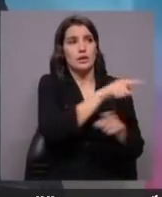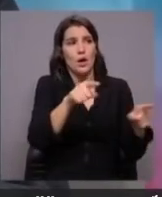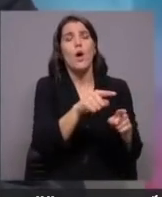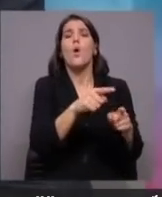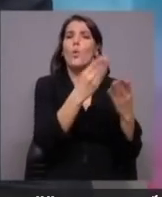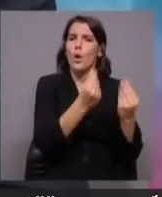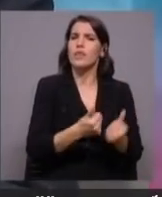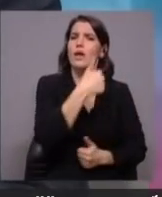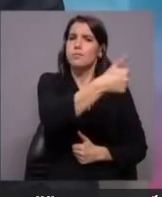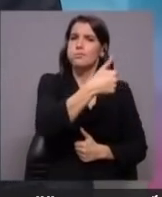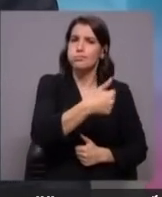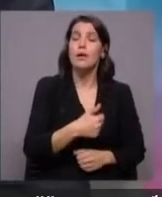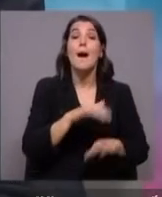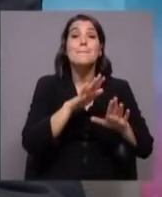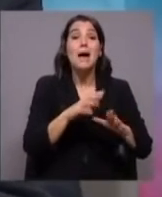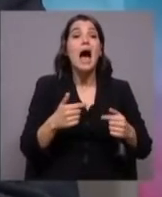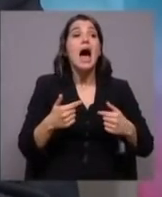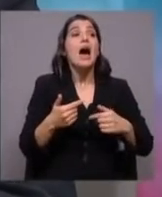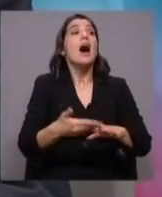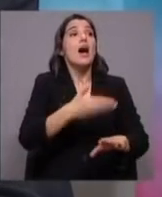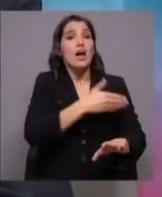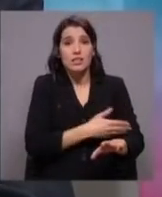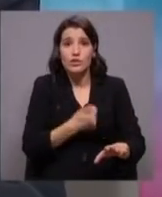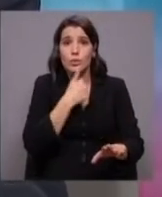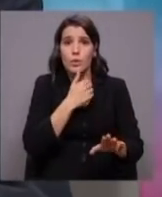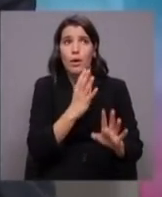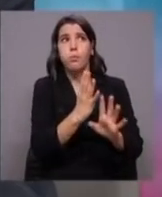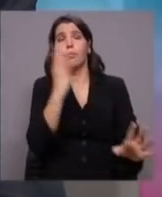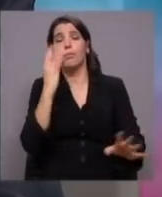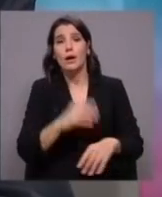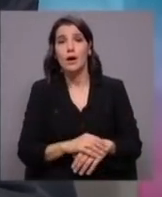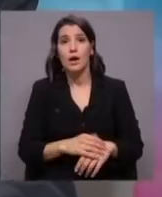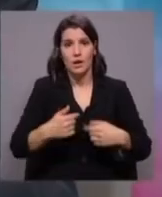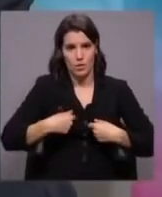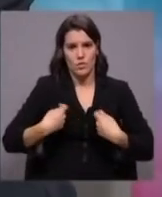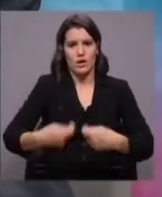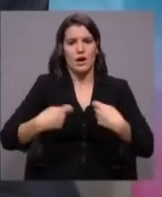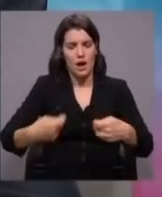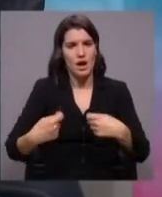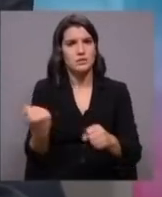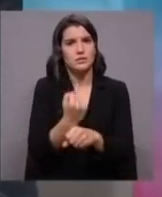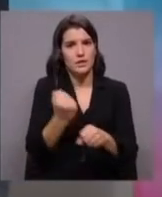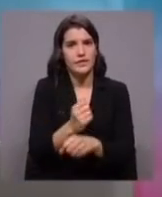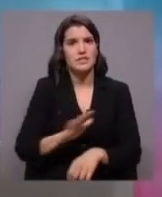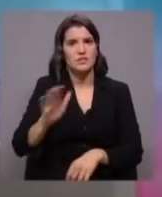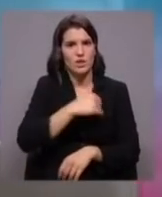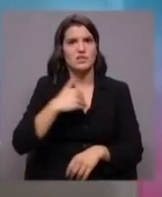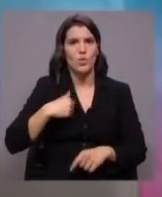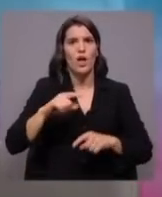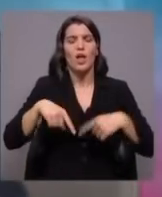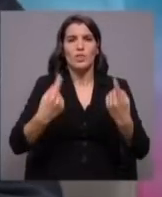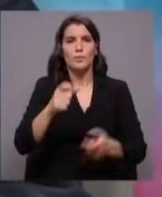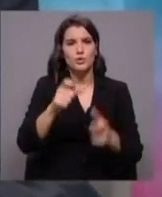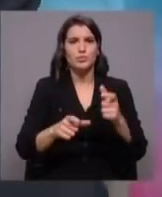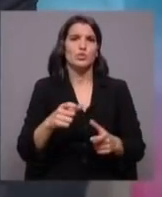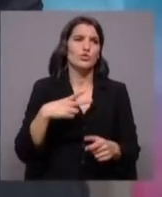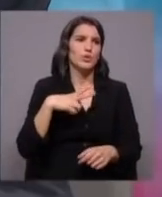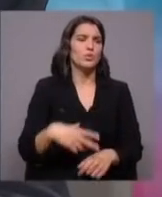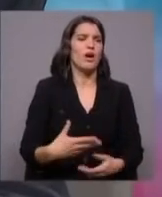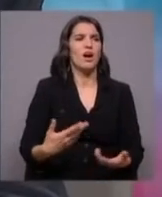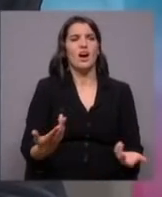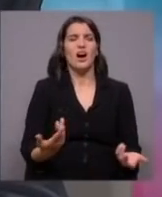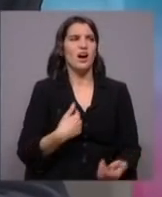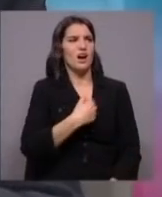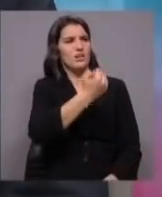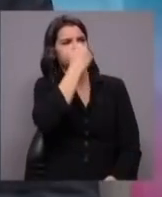problema. Quanto é que pagas por isso? Está bem. Do teu ordenado? Eu tenho gasto o dinheiro que gasto com o Serviço Nacional de Saúde. E depois os portugueses têm de ter um seguro de saúde. Senão não se